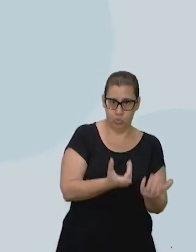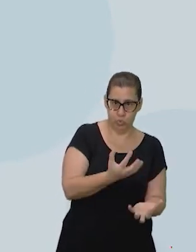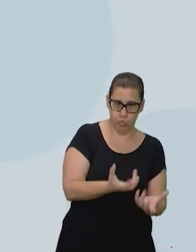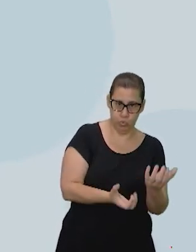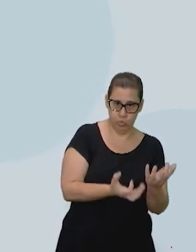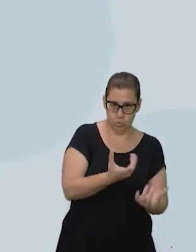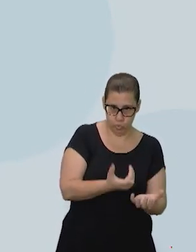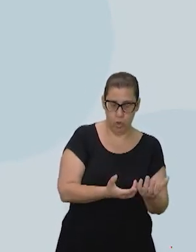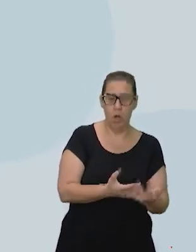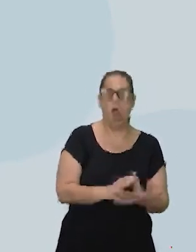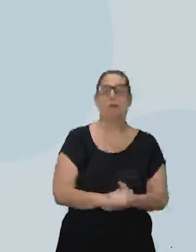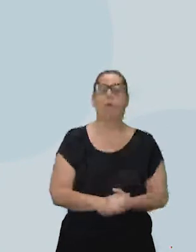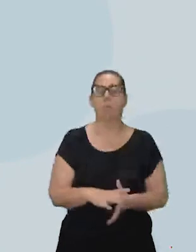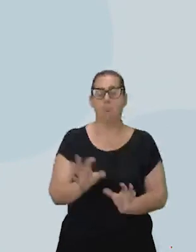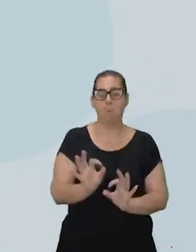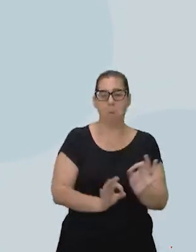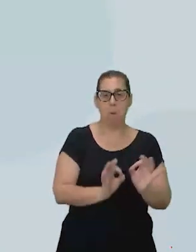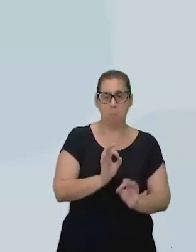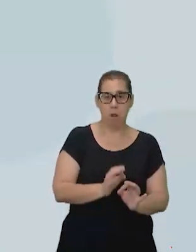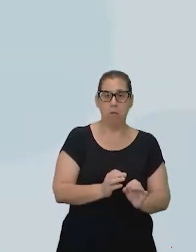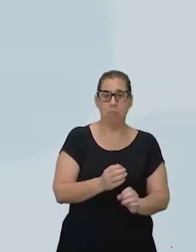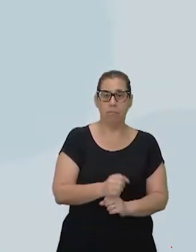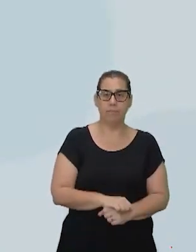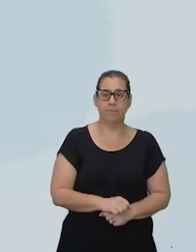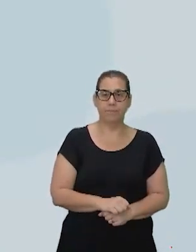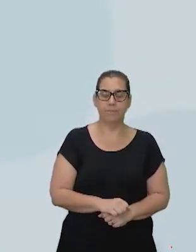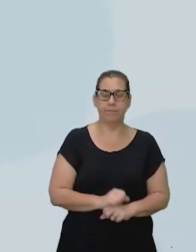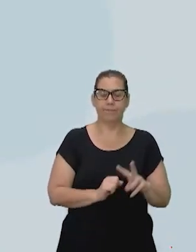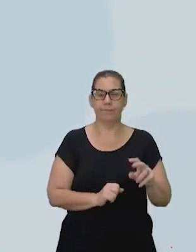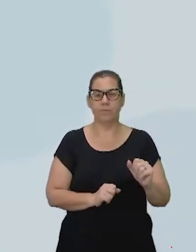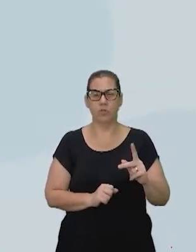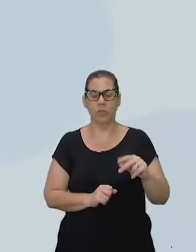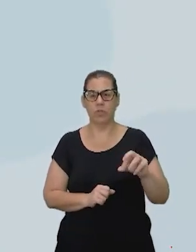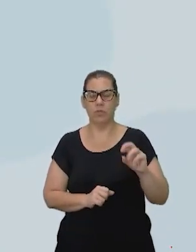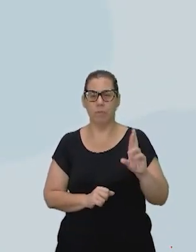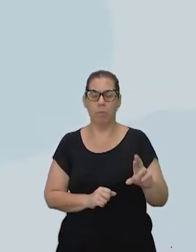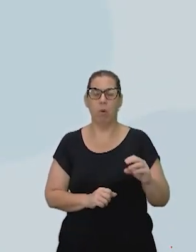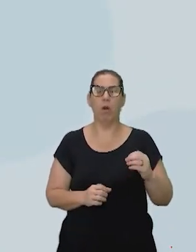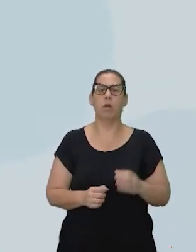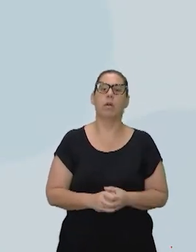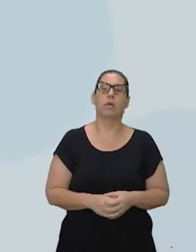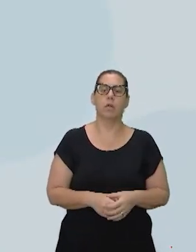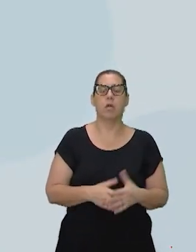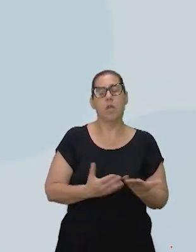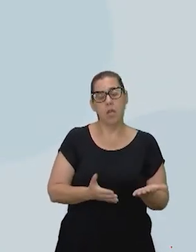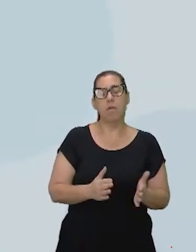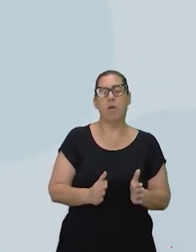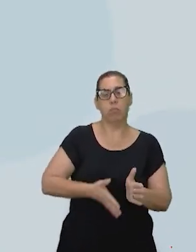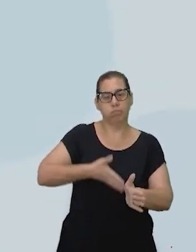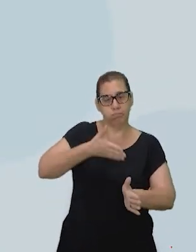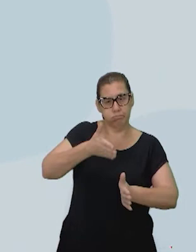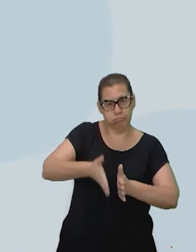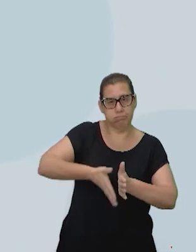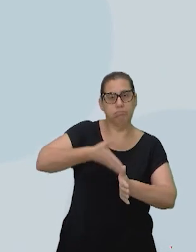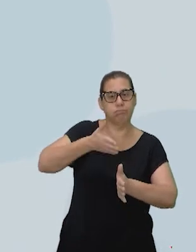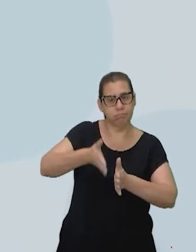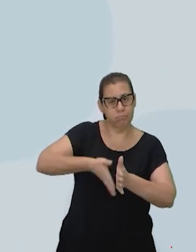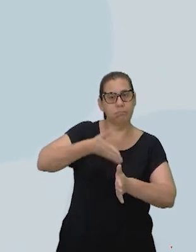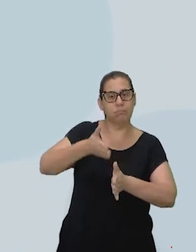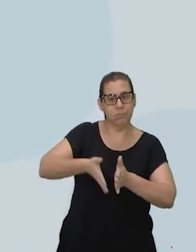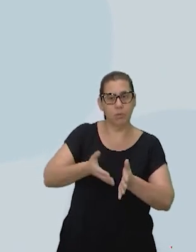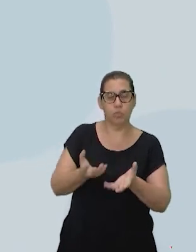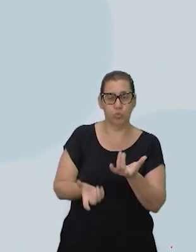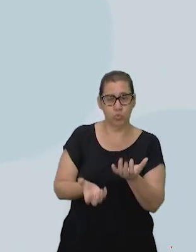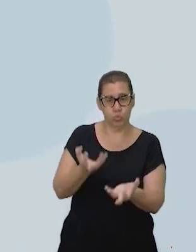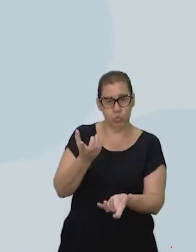água, vai criar um vapor e uma parte desse calor que a gente usou para